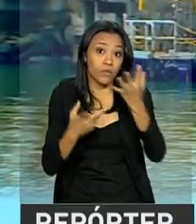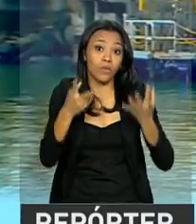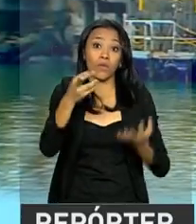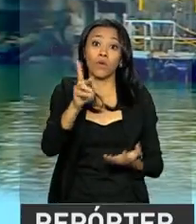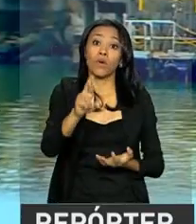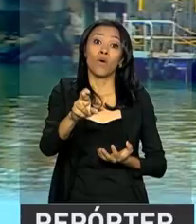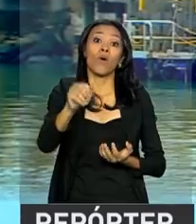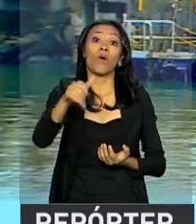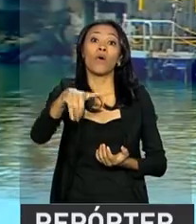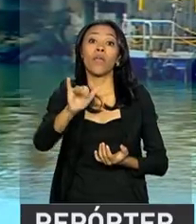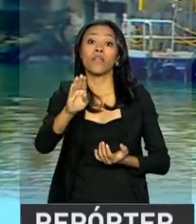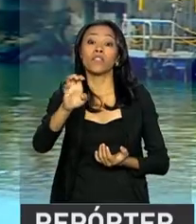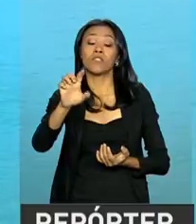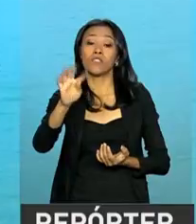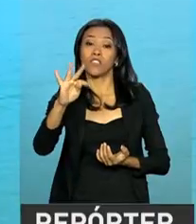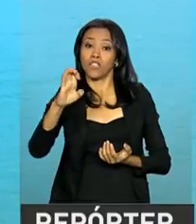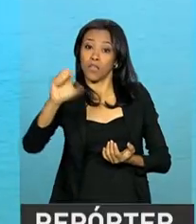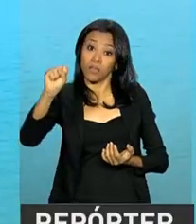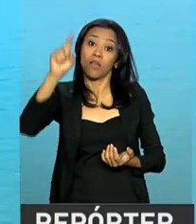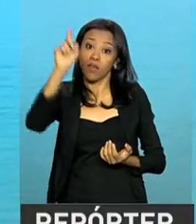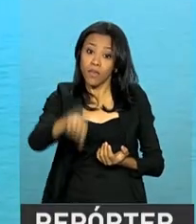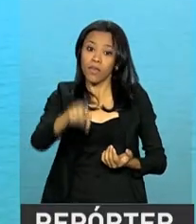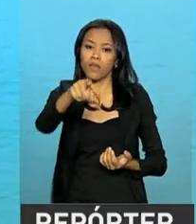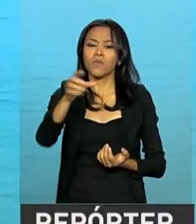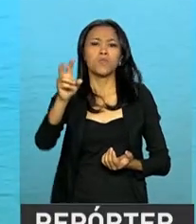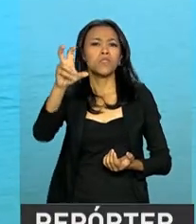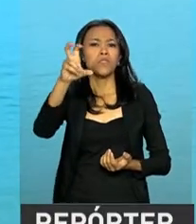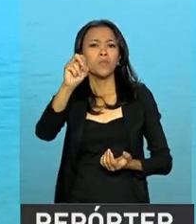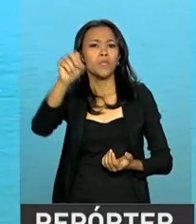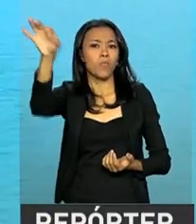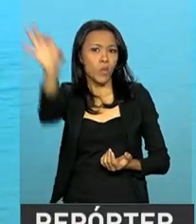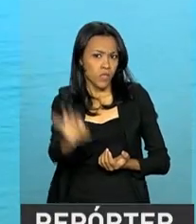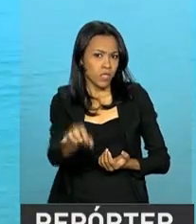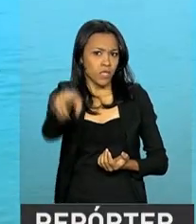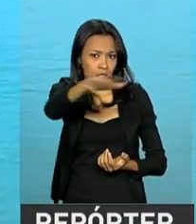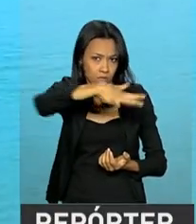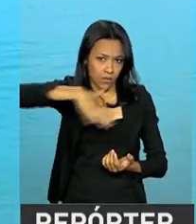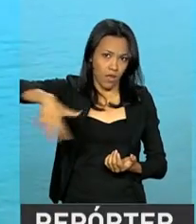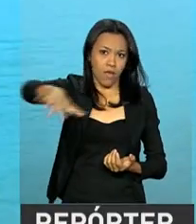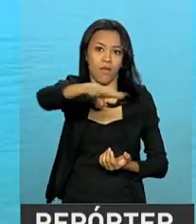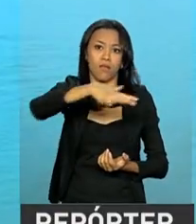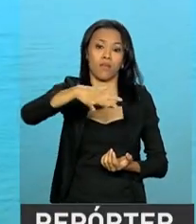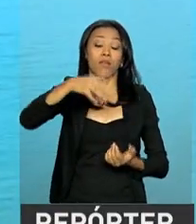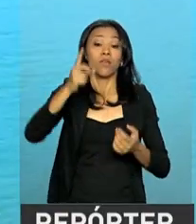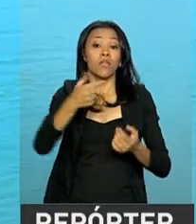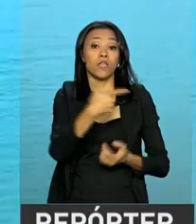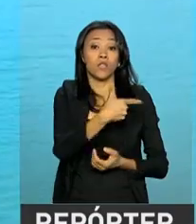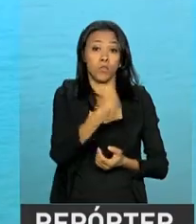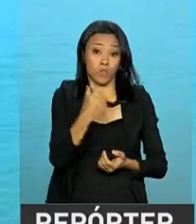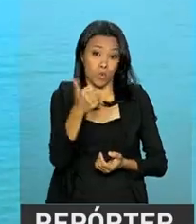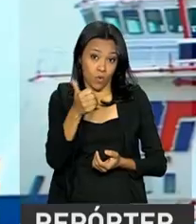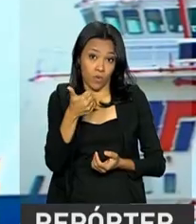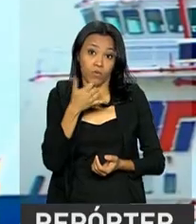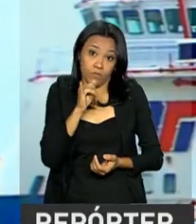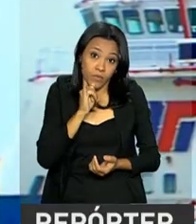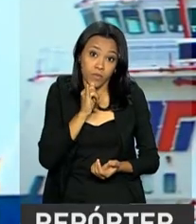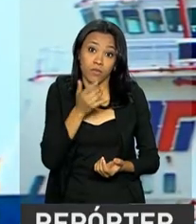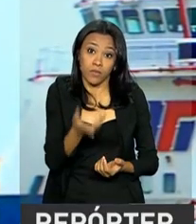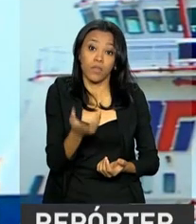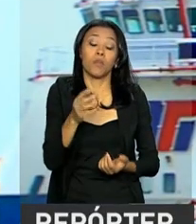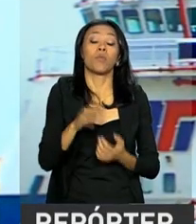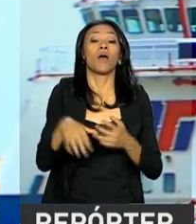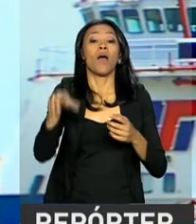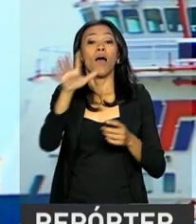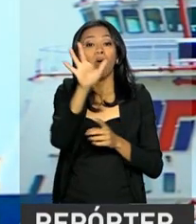que a cobrança passou a responder por 50% do orçamento de Macaé. Em 2011, por exemplo, a Federação